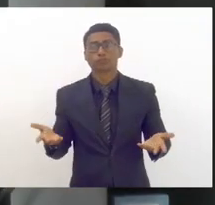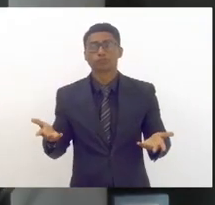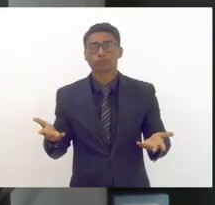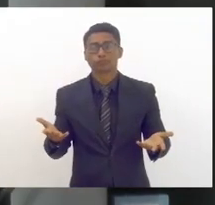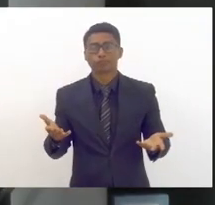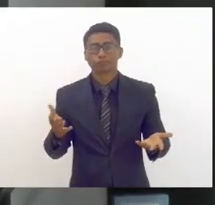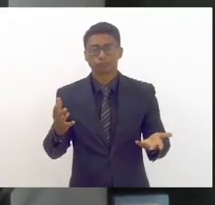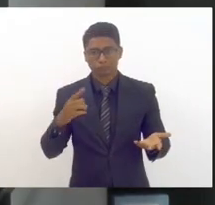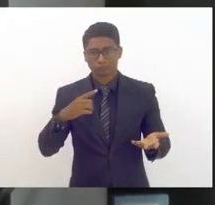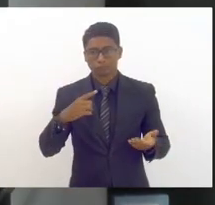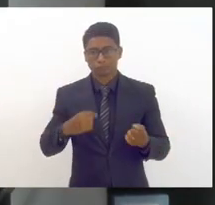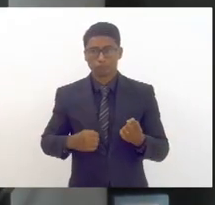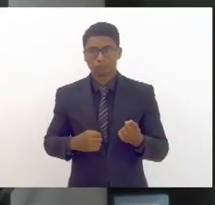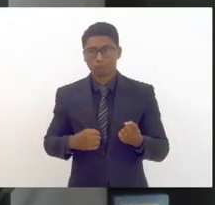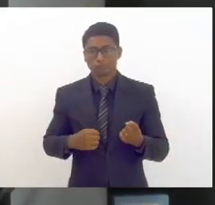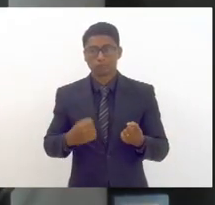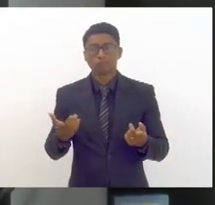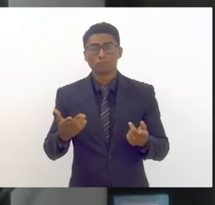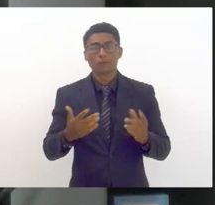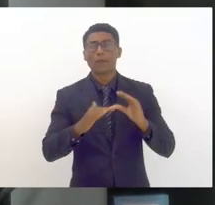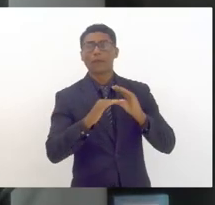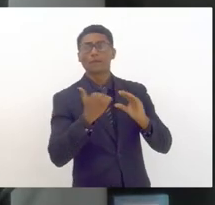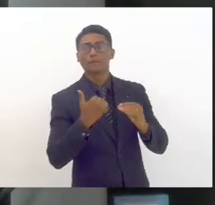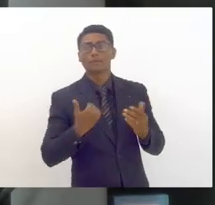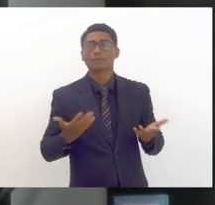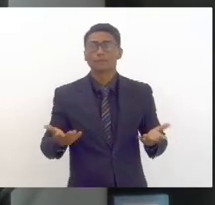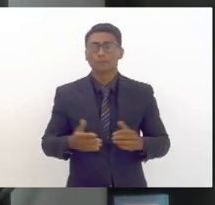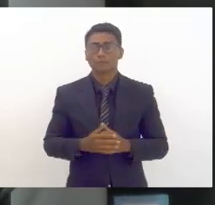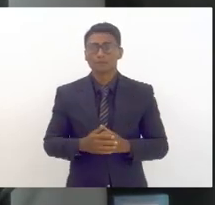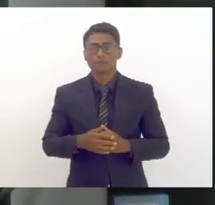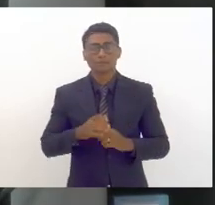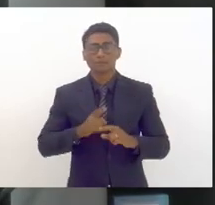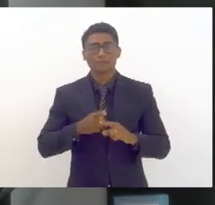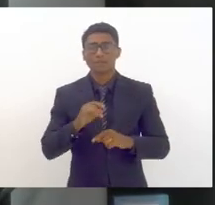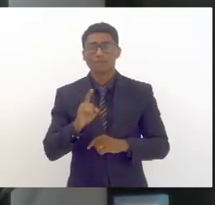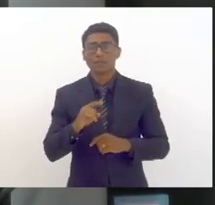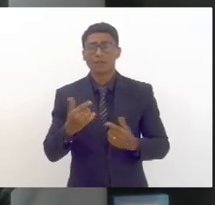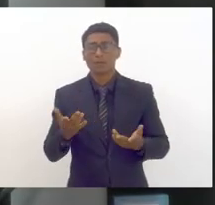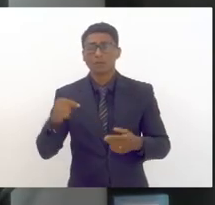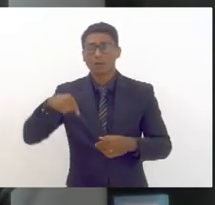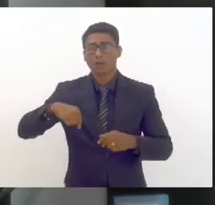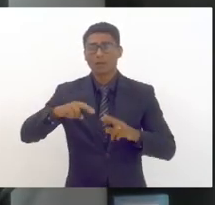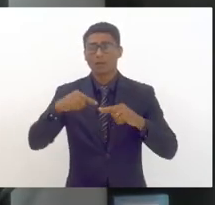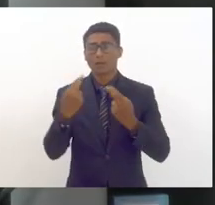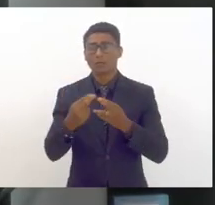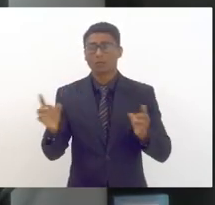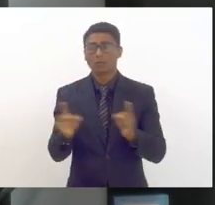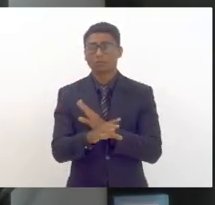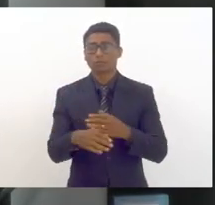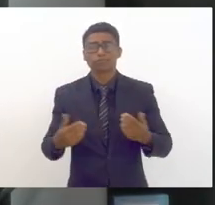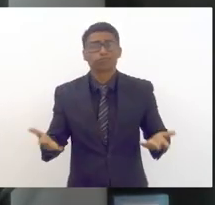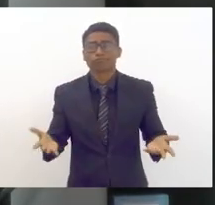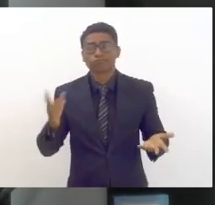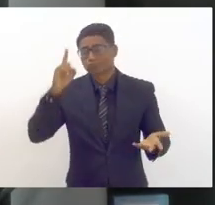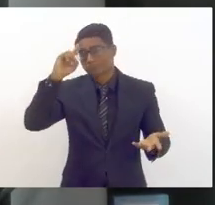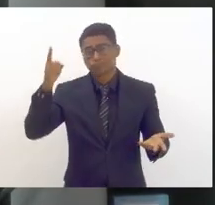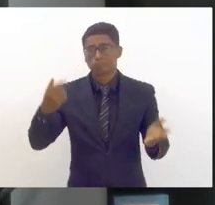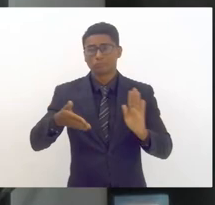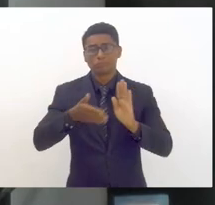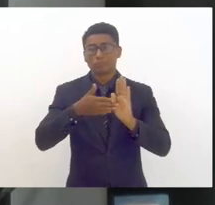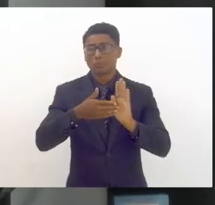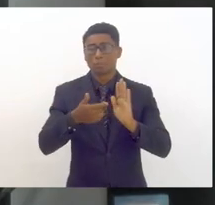data desse encaminhamento? Porque senão a gente vai encerrar a audiência sem nenhuma